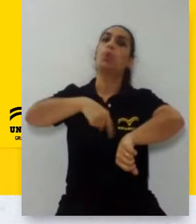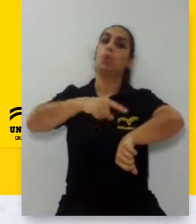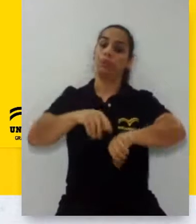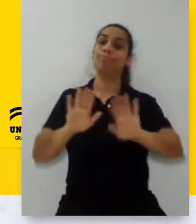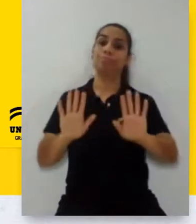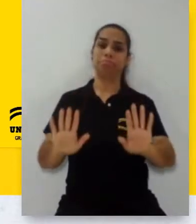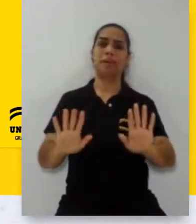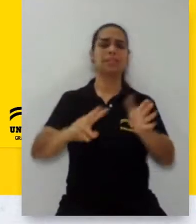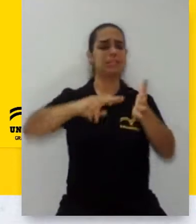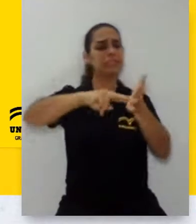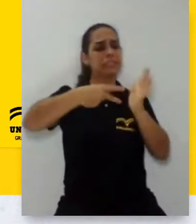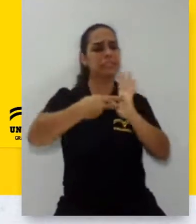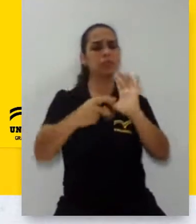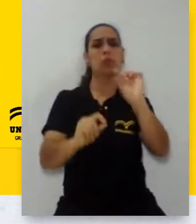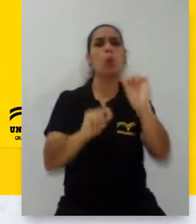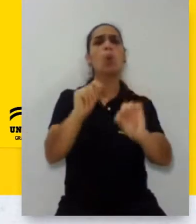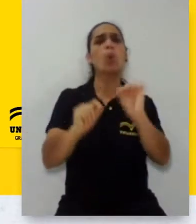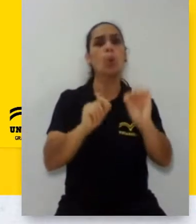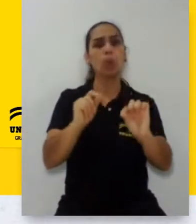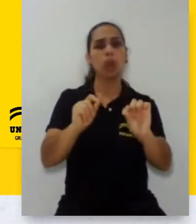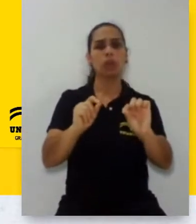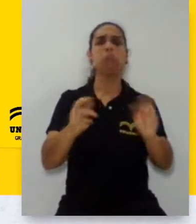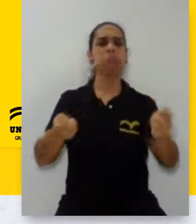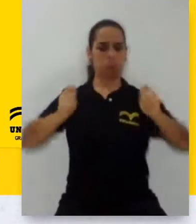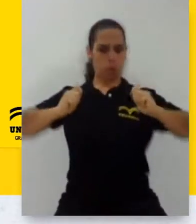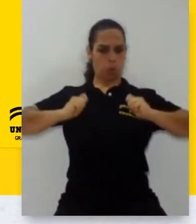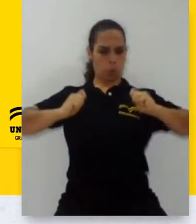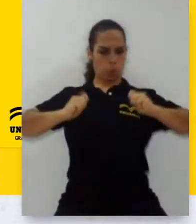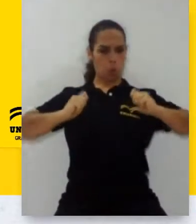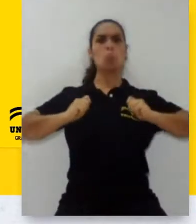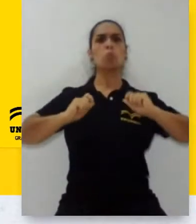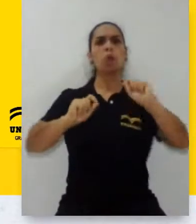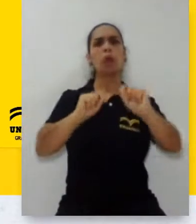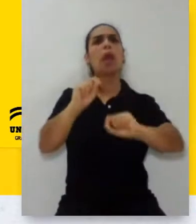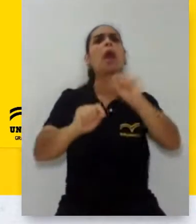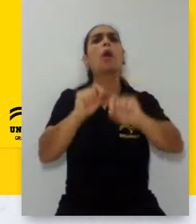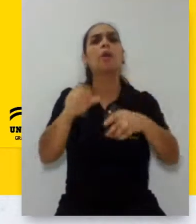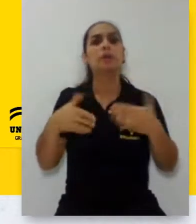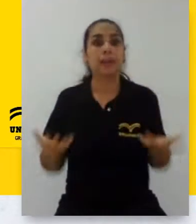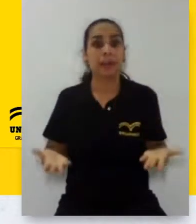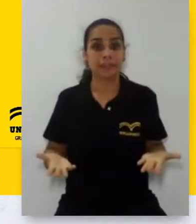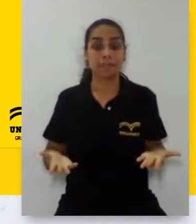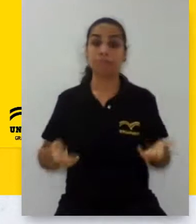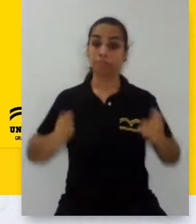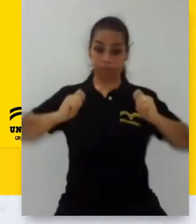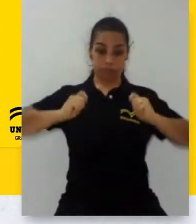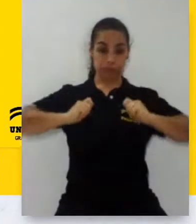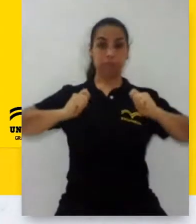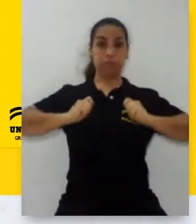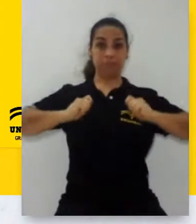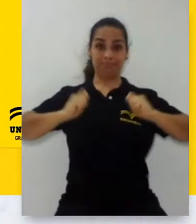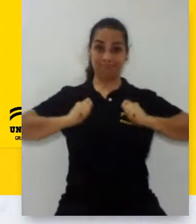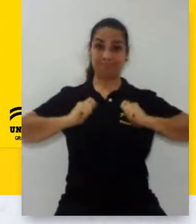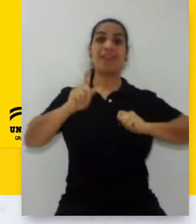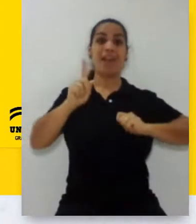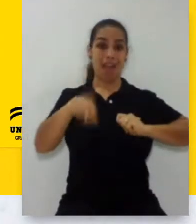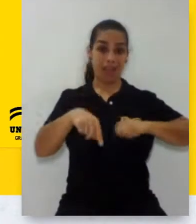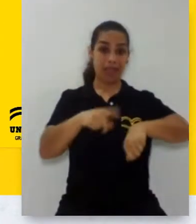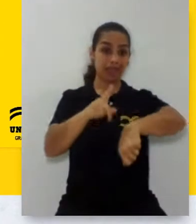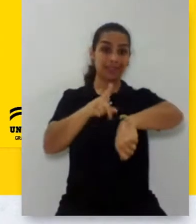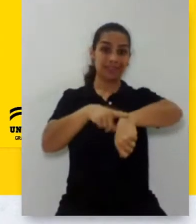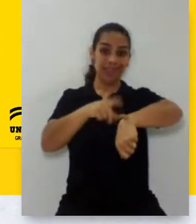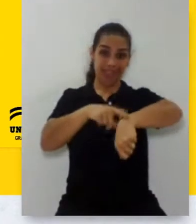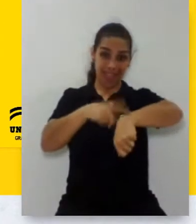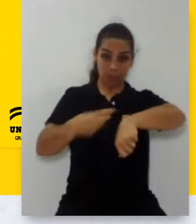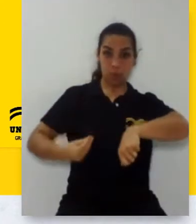que é sedentarismo, então? Na verdade, sedentarismo, pessoal, nada mais é que você passar boa parte do seu tempo, da sua vida, do